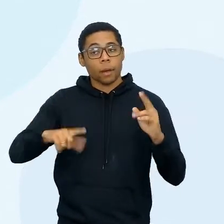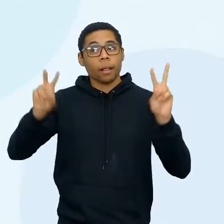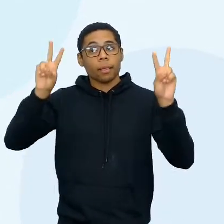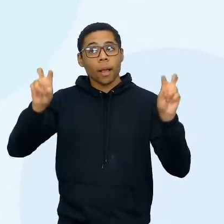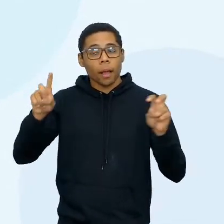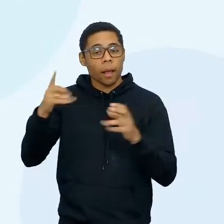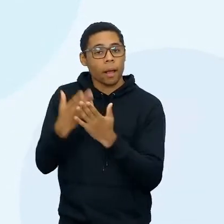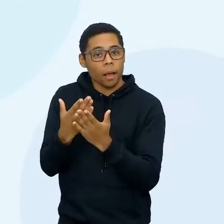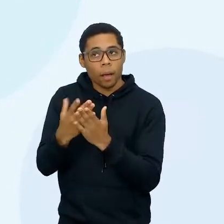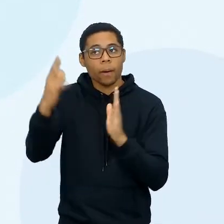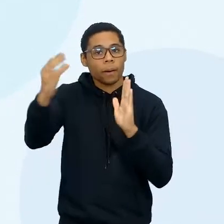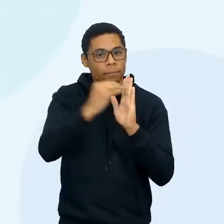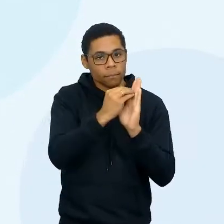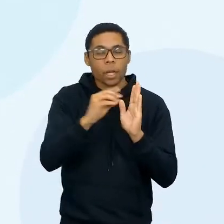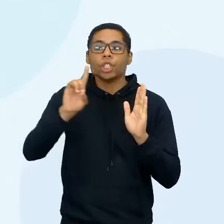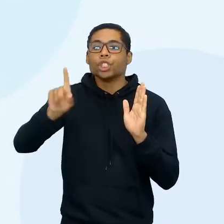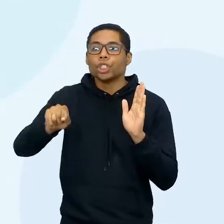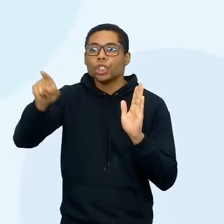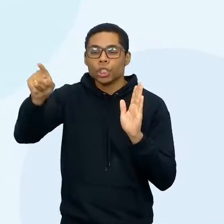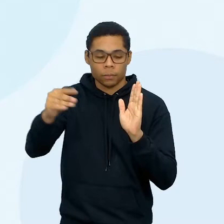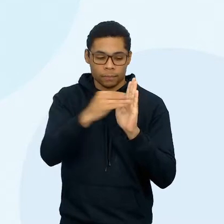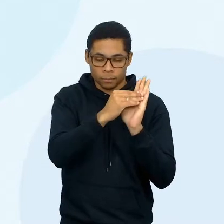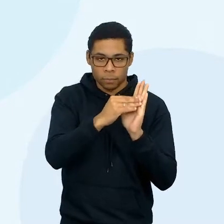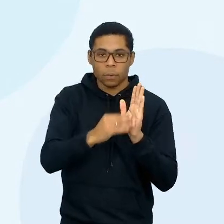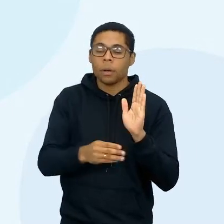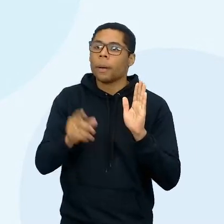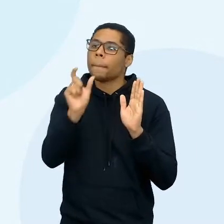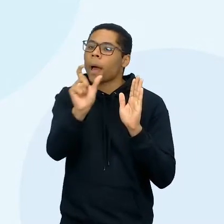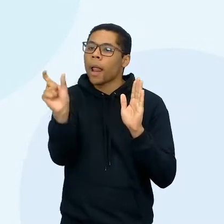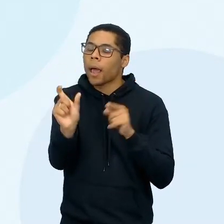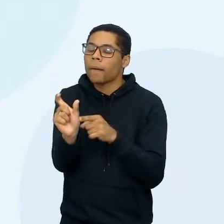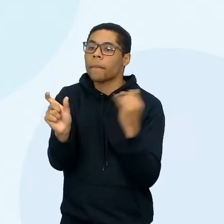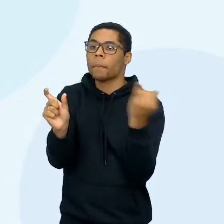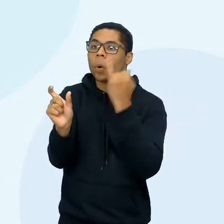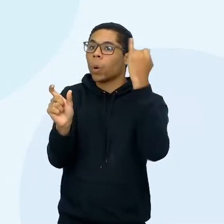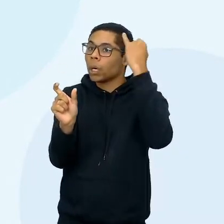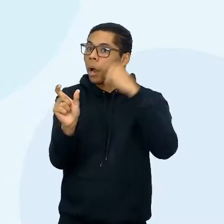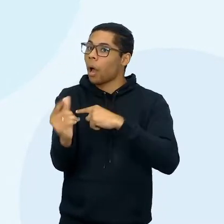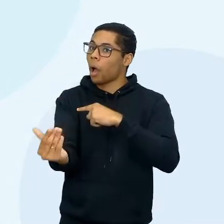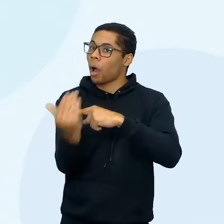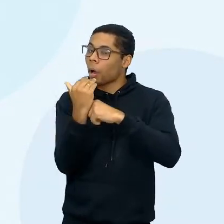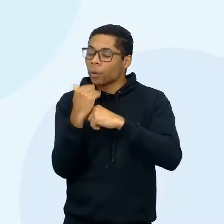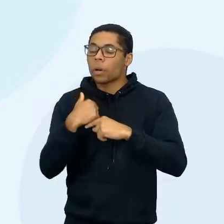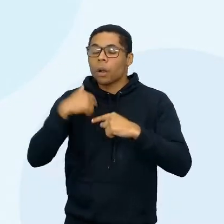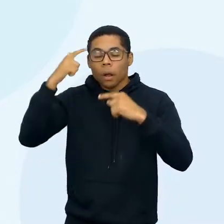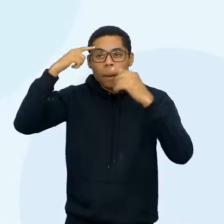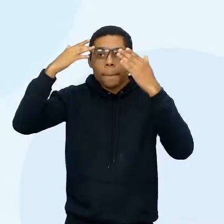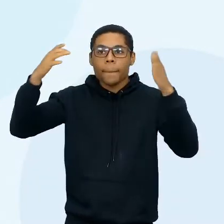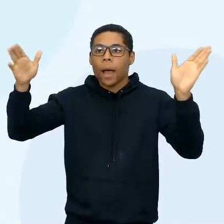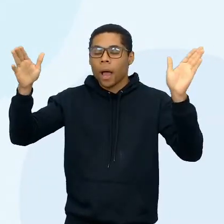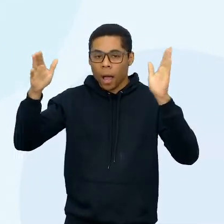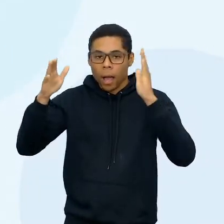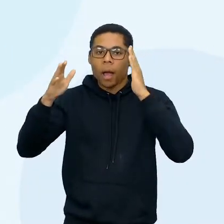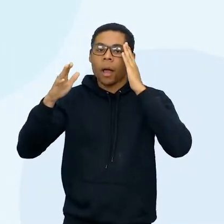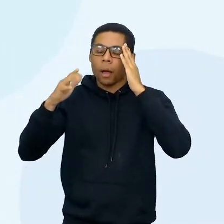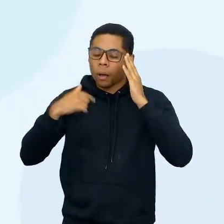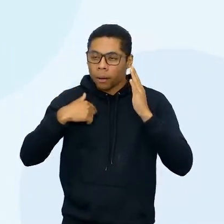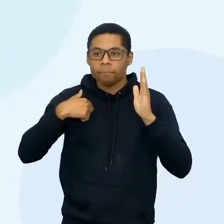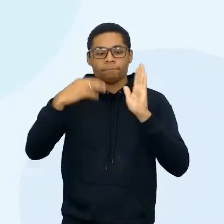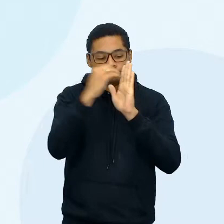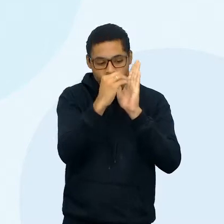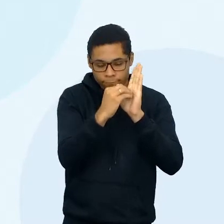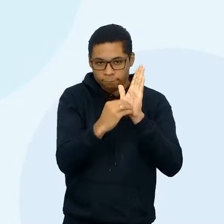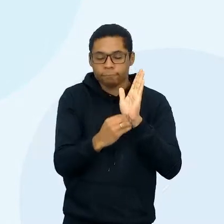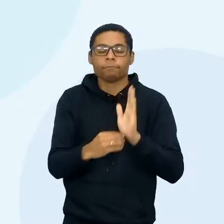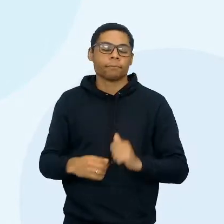vai anotando também a data, vai colocando as palavras-chave, aquelas que vão abrir aí a sua criatividade e